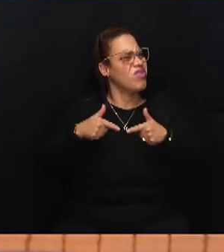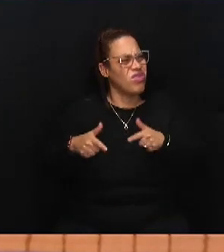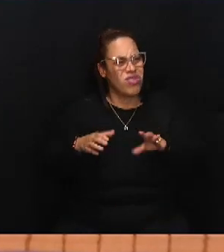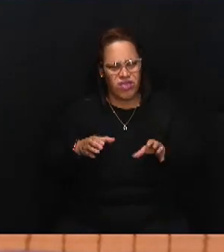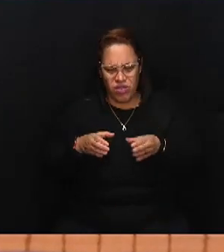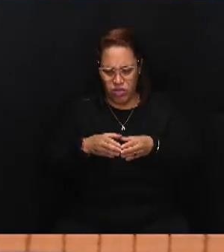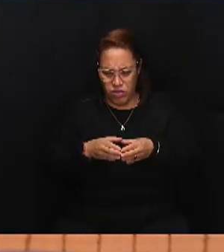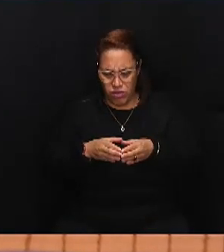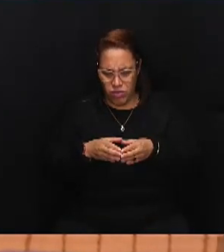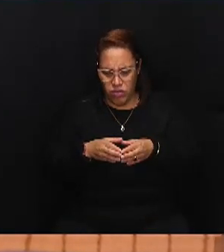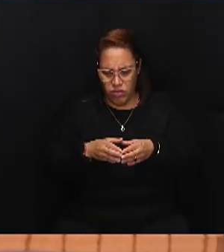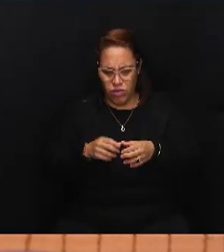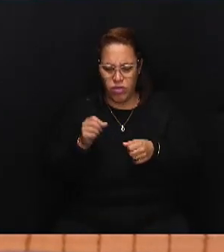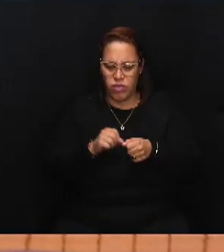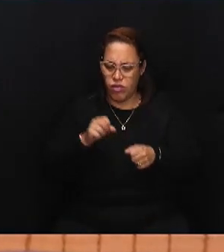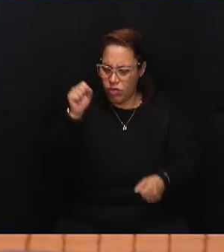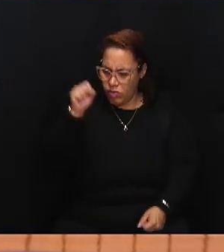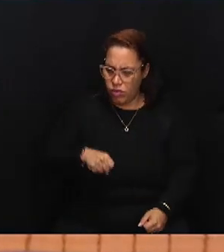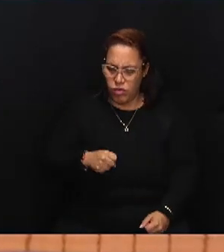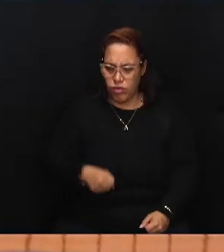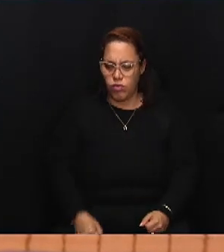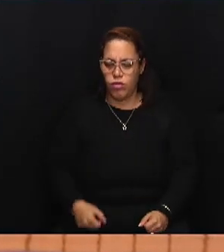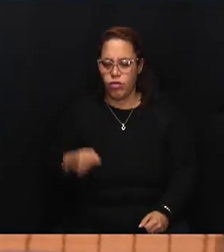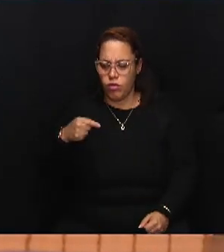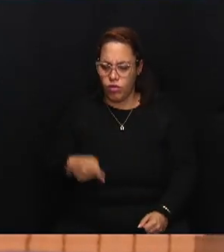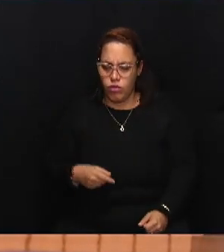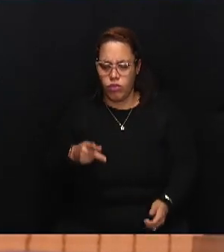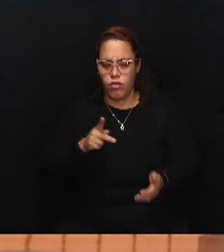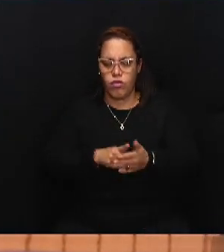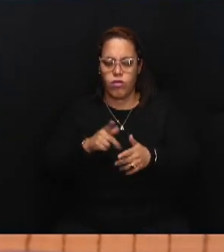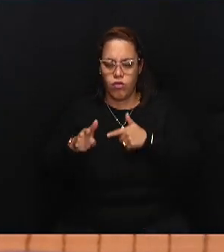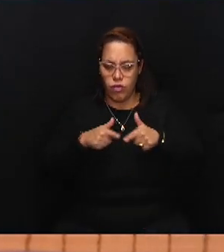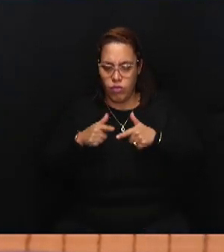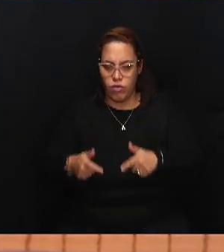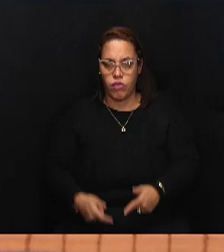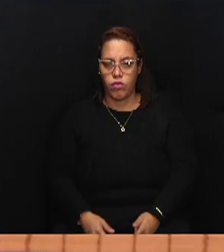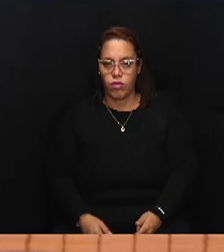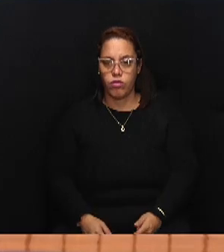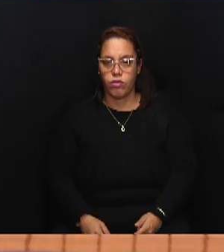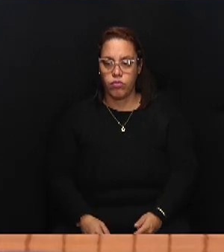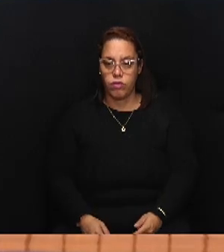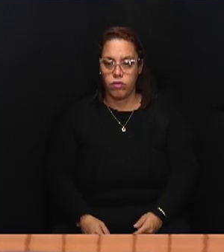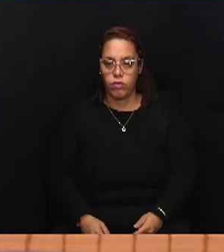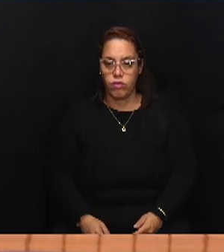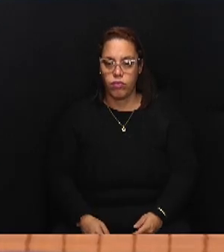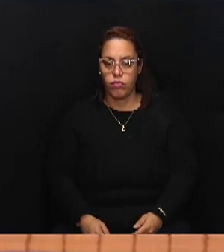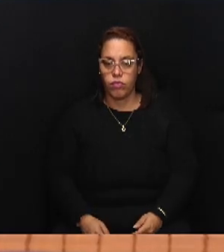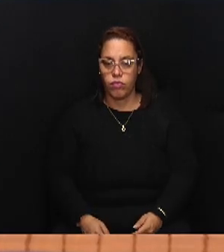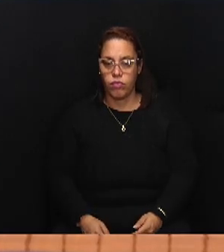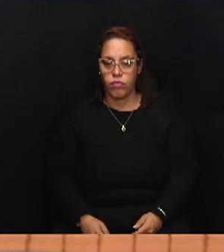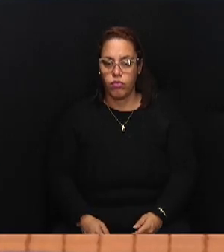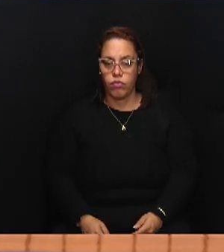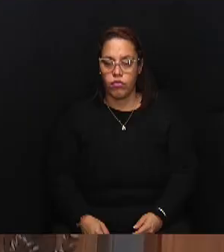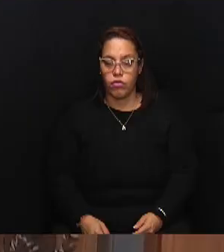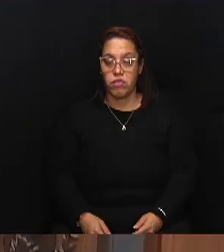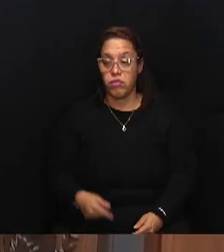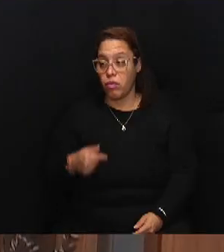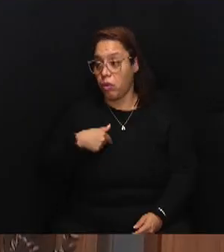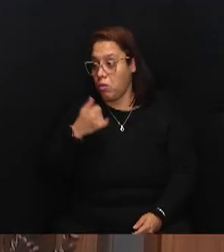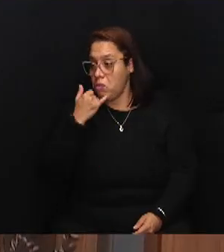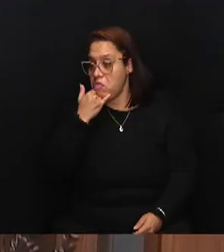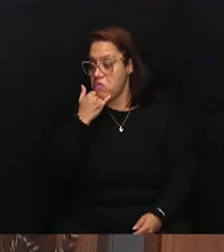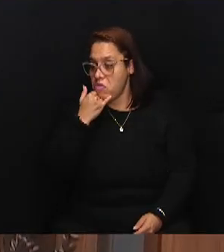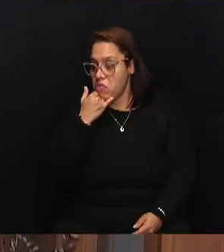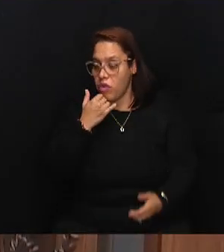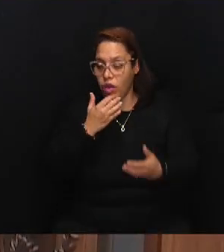comissão ela é feita para isso, e nós estamos aqui para realmente trabalhar, para que nós possa... Eu fui, não querendo cortar, eu estive em um